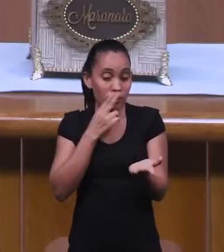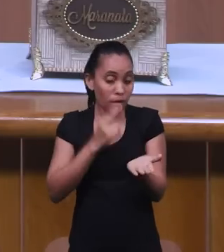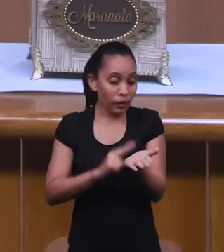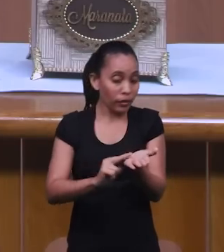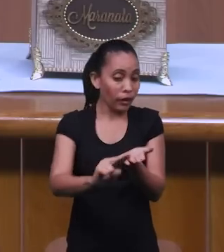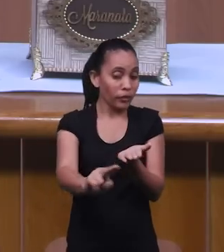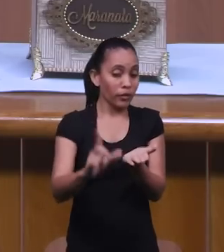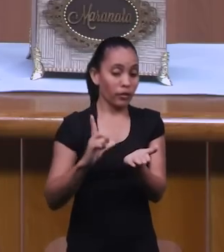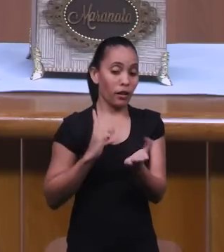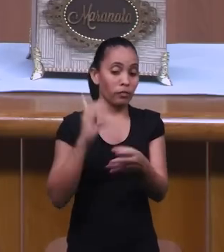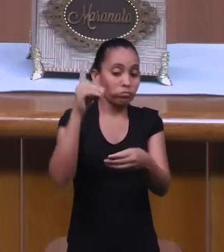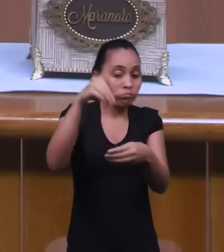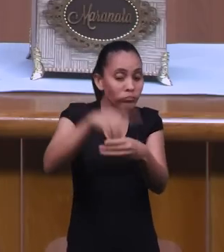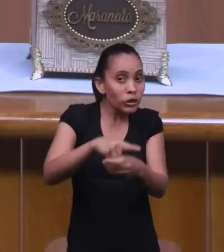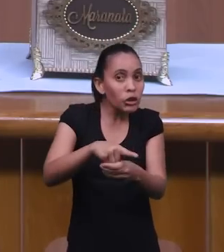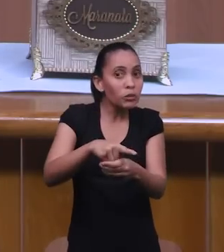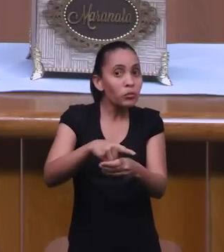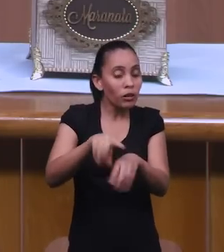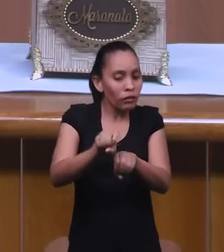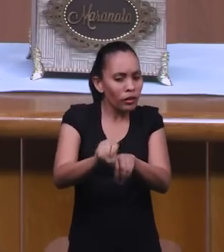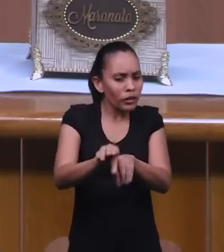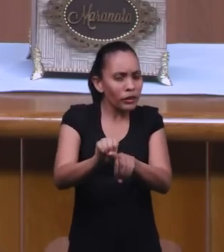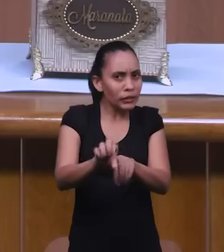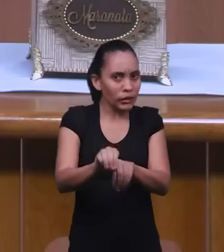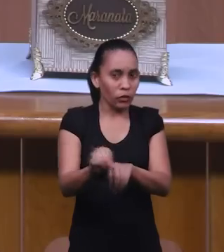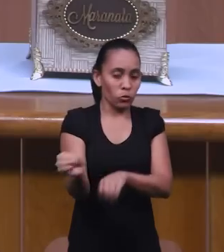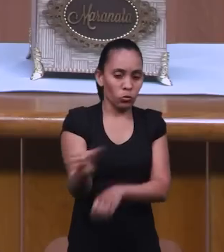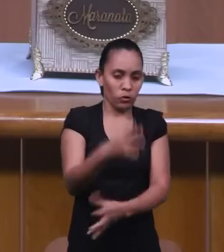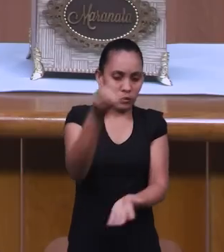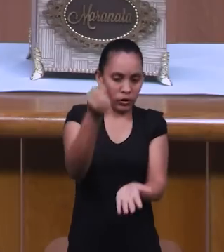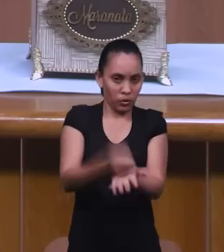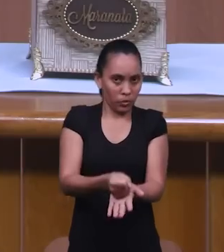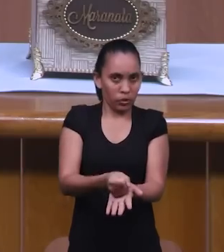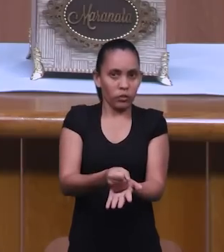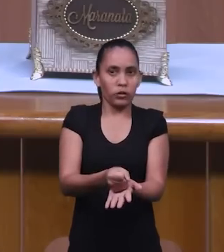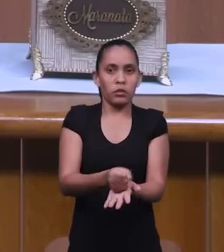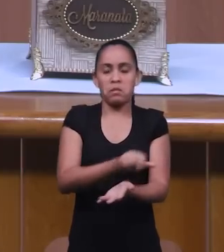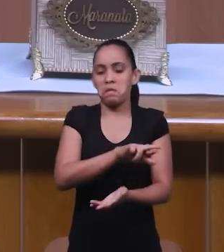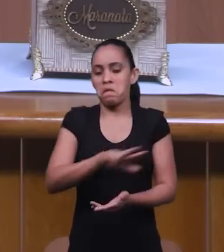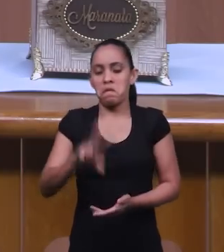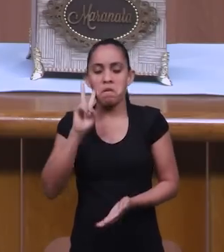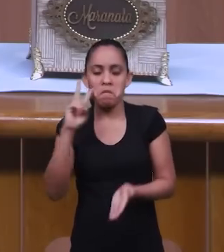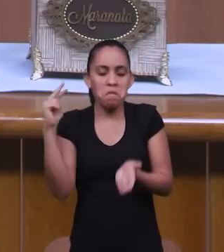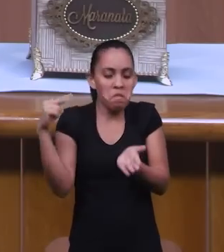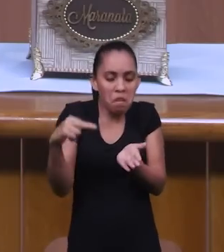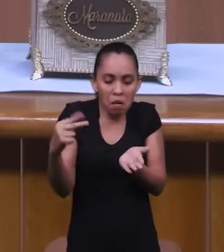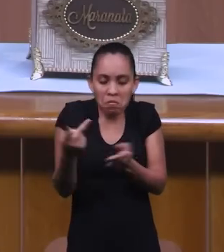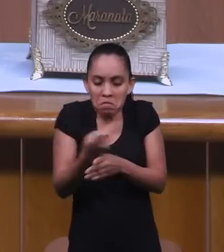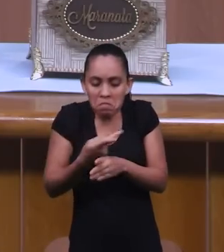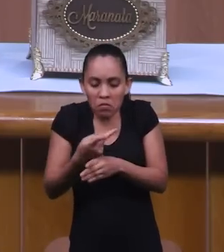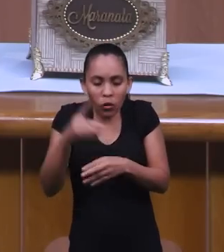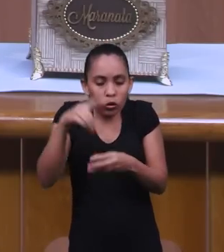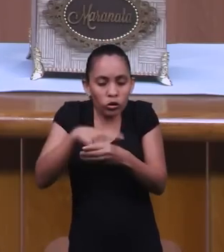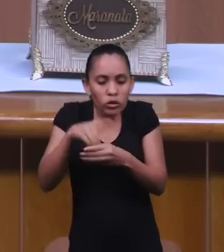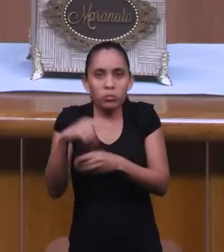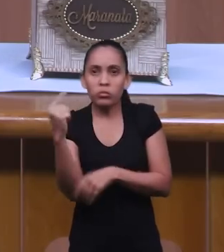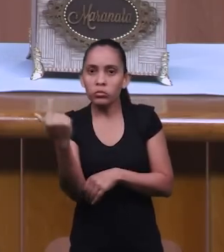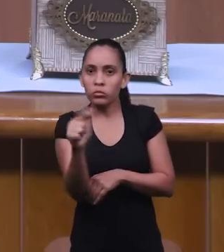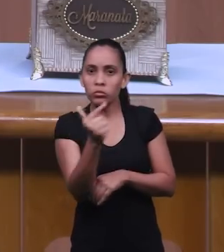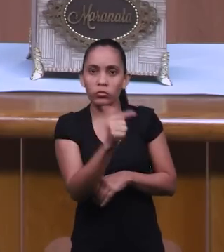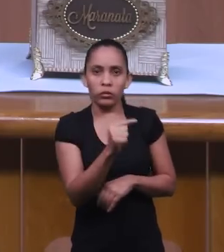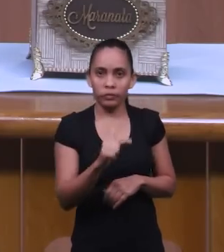oferta. Na verdade, o Novo Testamento não fala, não vi, em lugar nenhum fala de dízimo. Eu não